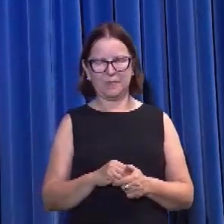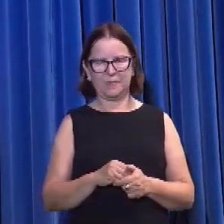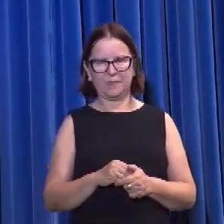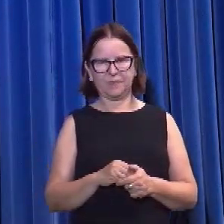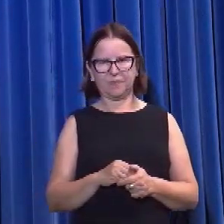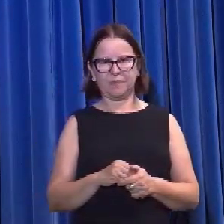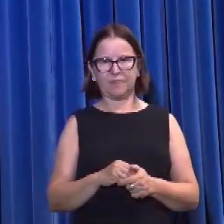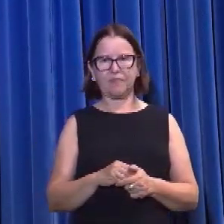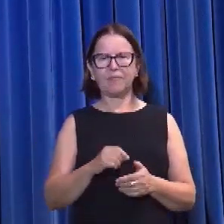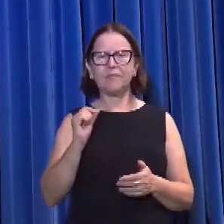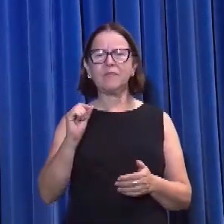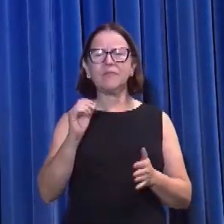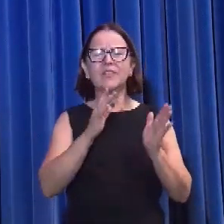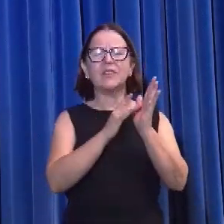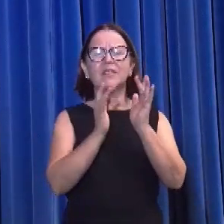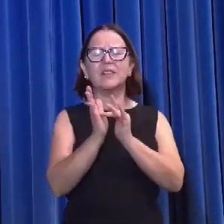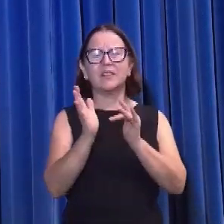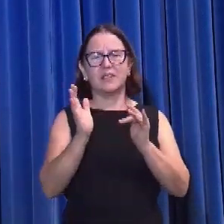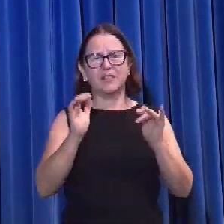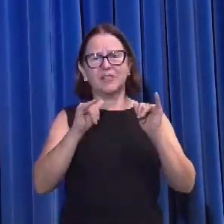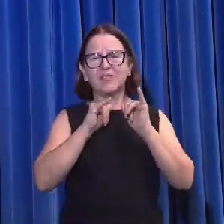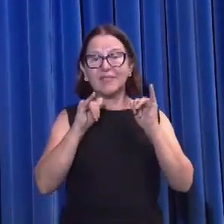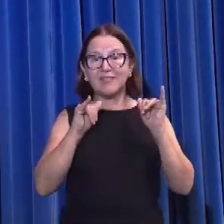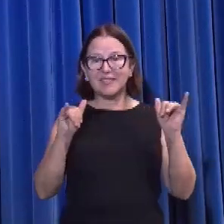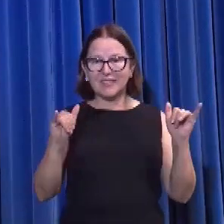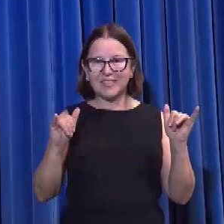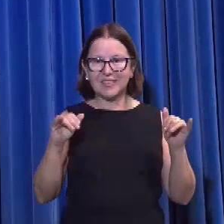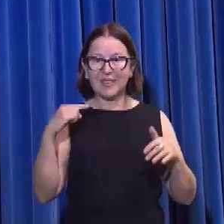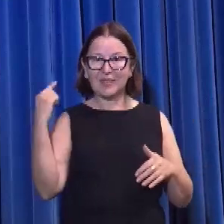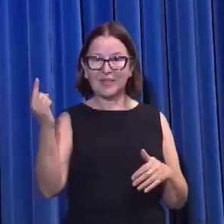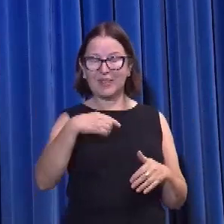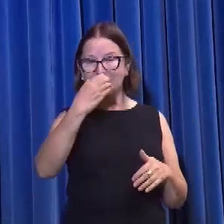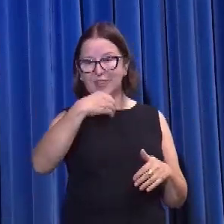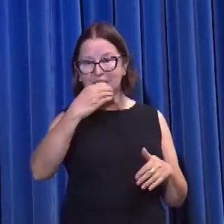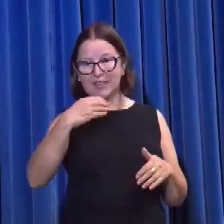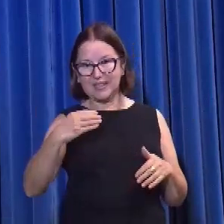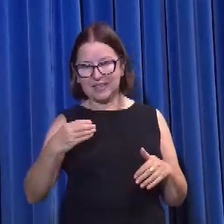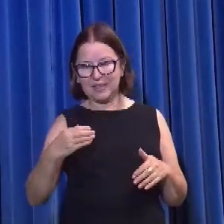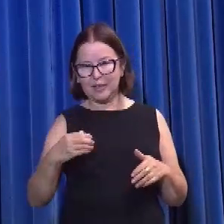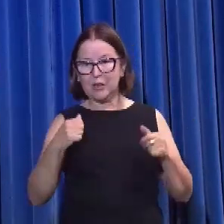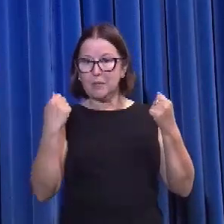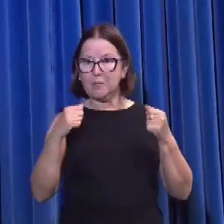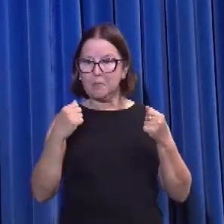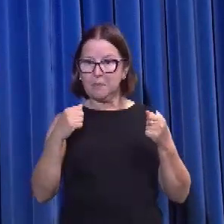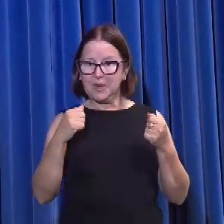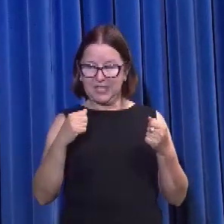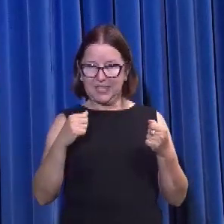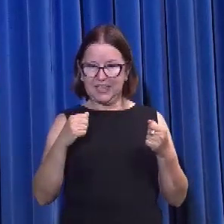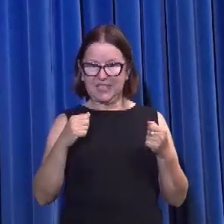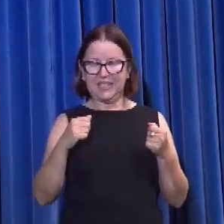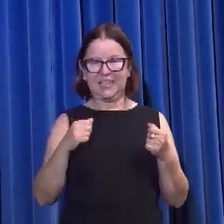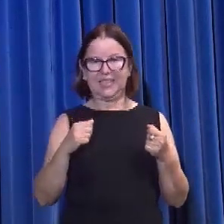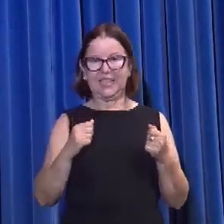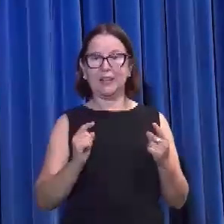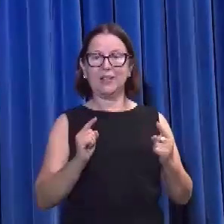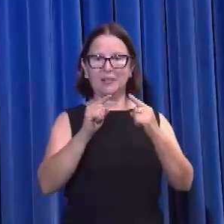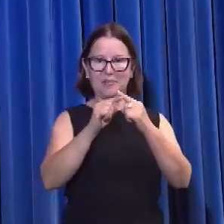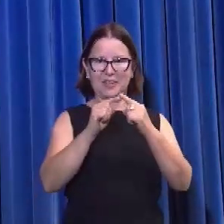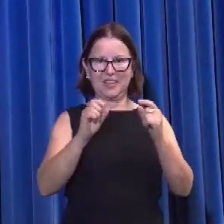O que Jesus estava dizendo aqui é que a nossa frutificação tem que estar ligada com a glória de Deus.